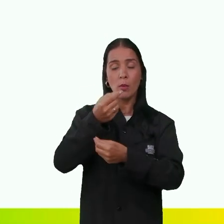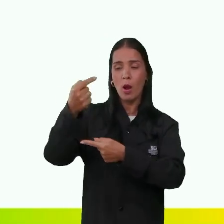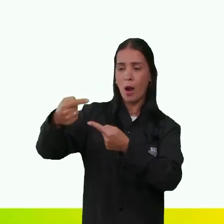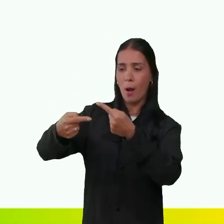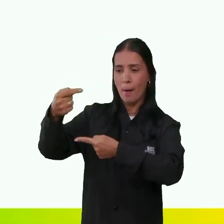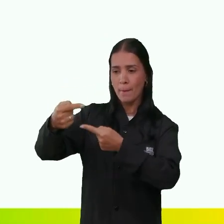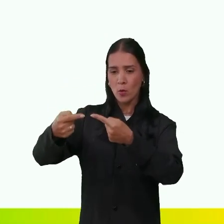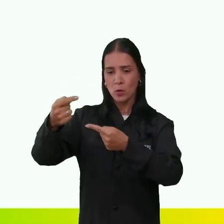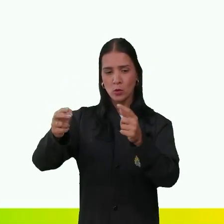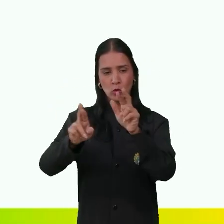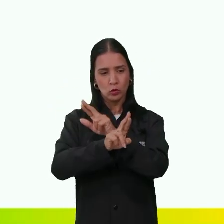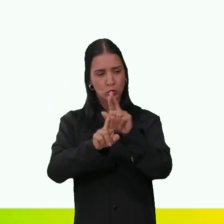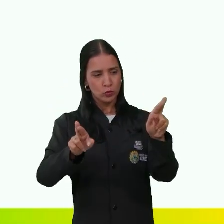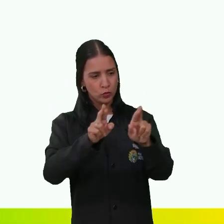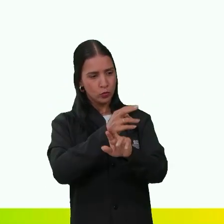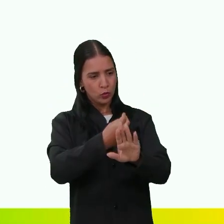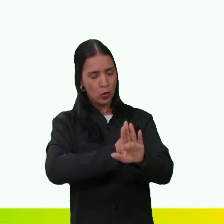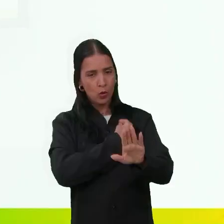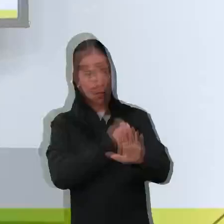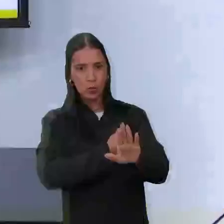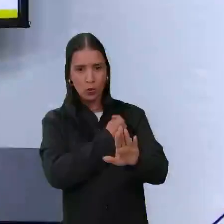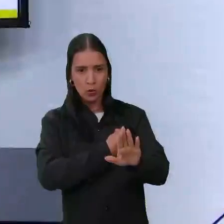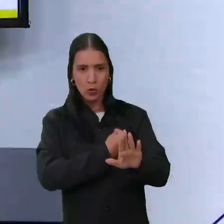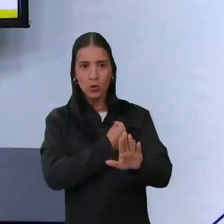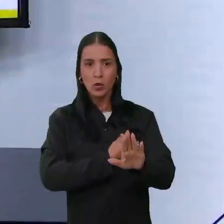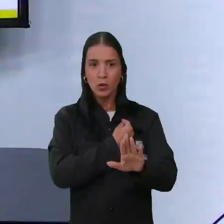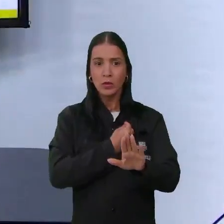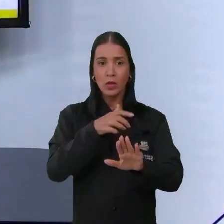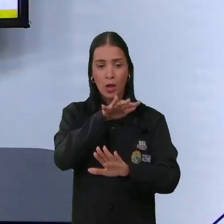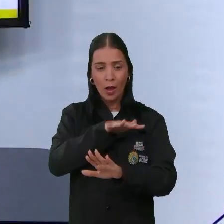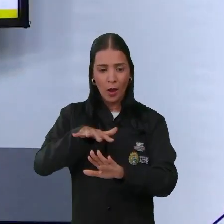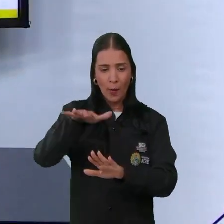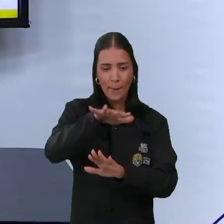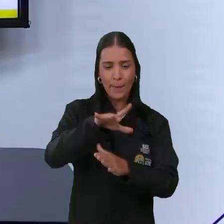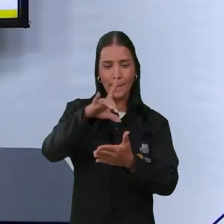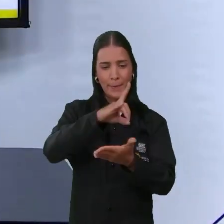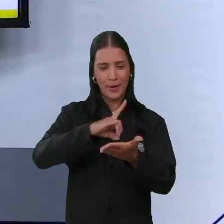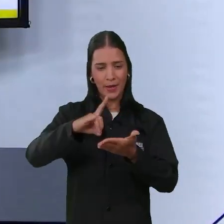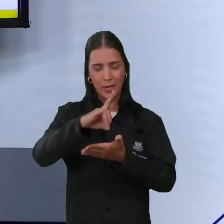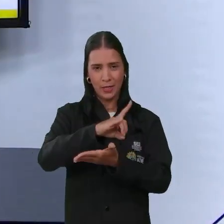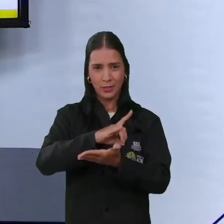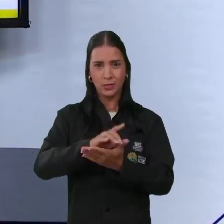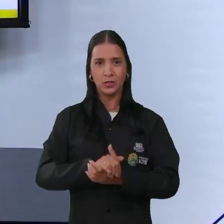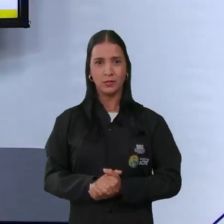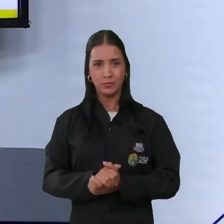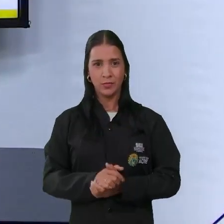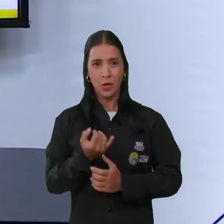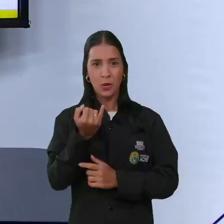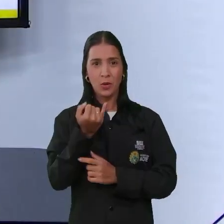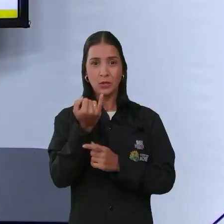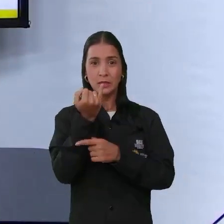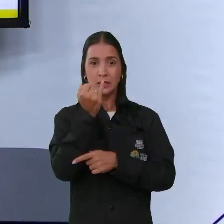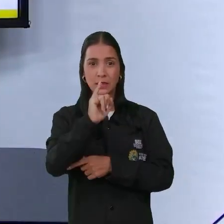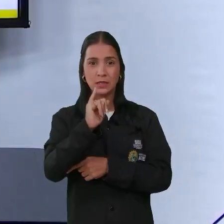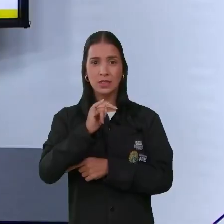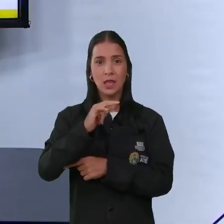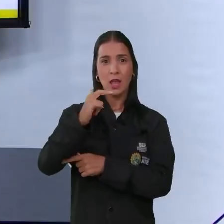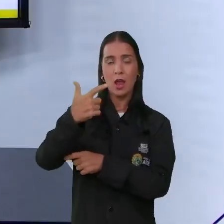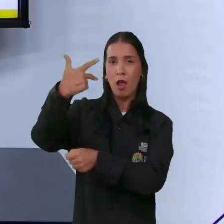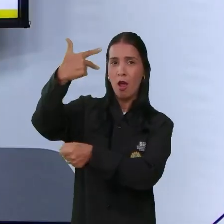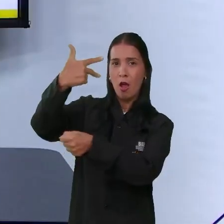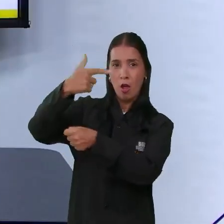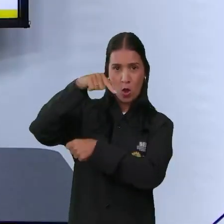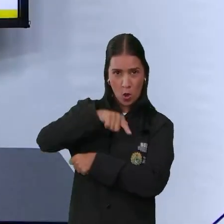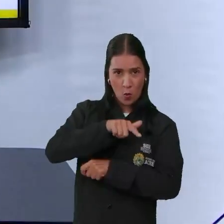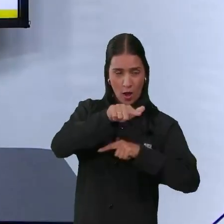no ambiente digital. Então eu posso estar aqui no meu trabalho e colocando uma câmera de vigilância lá na minha casa, pelo